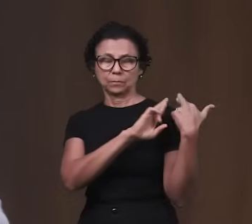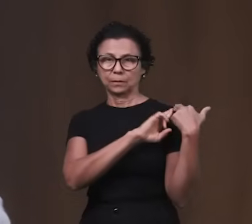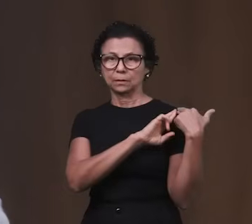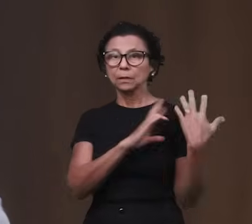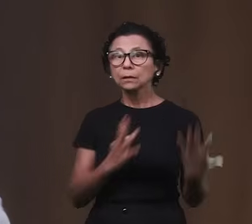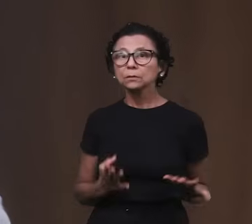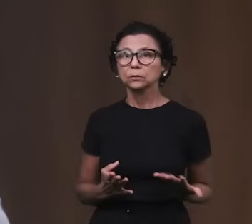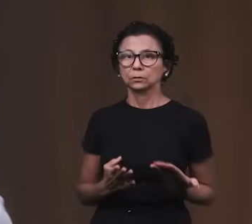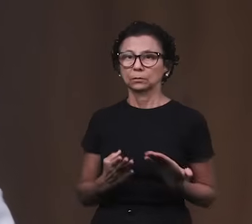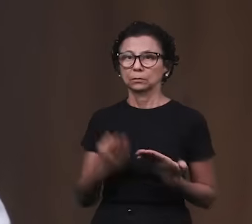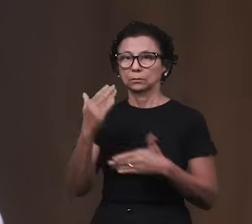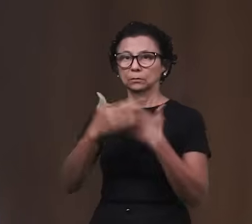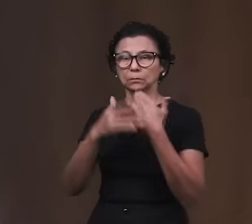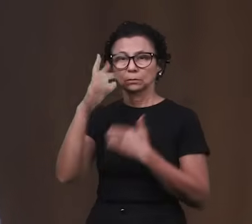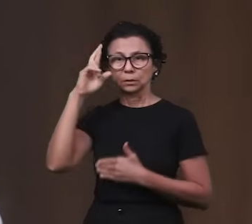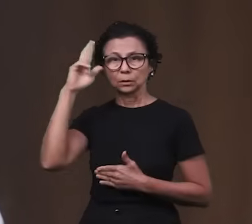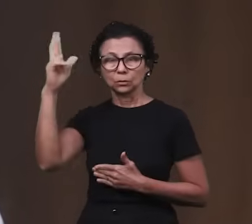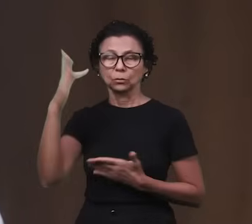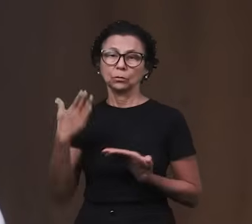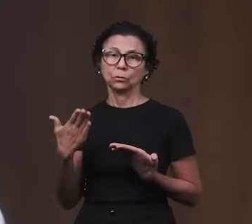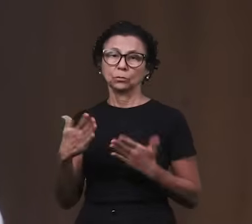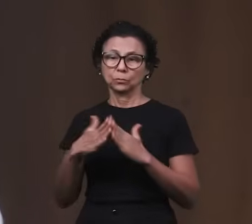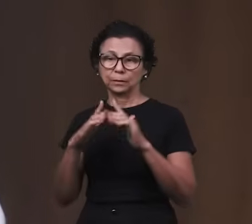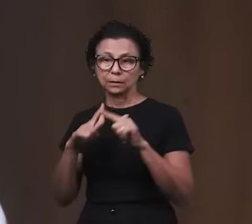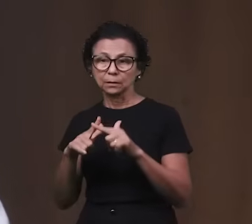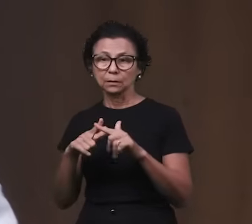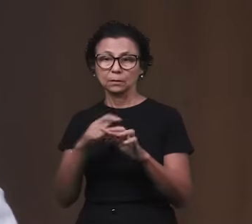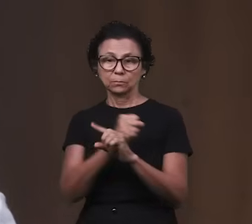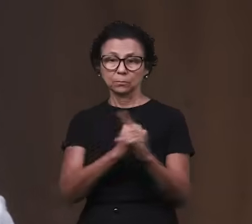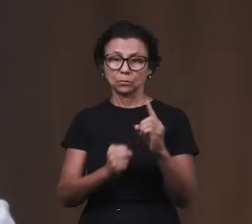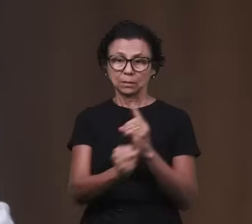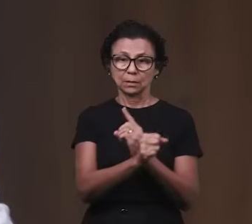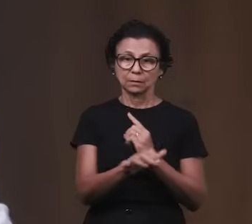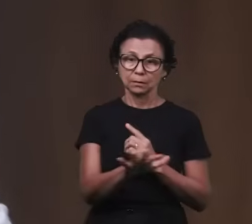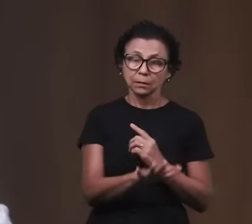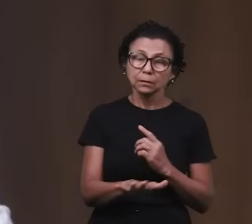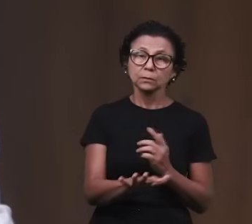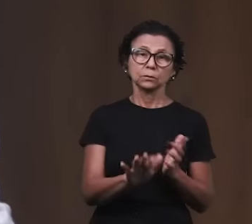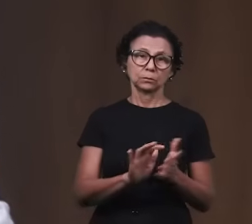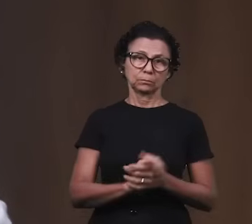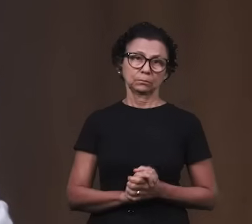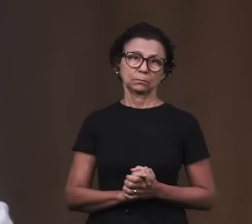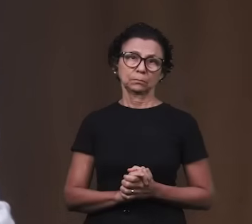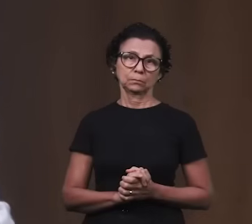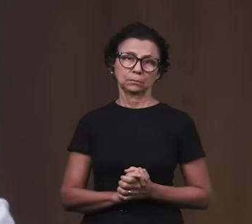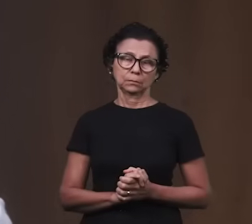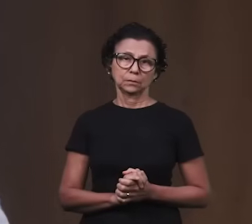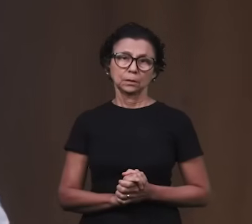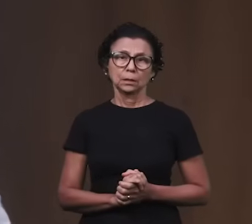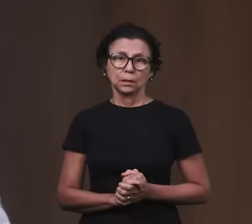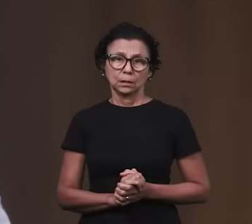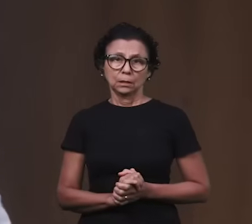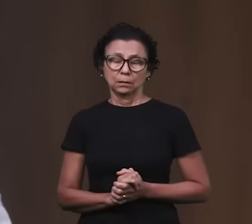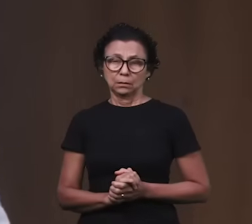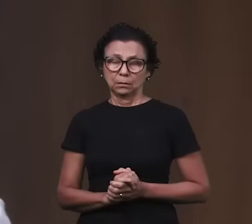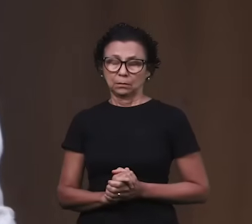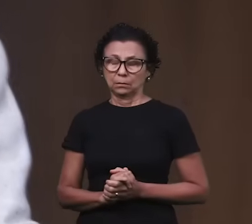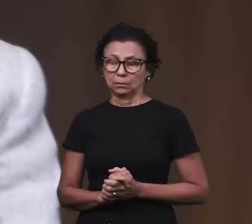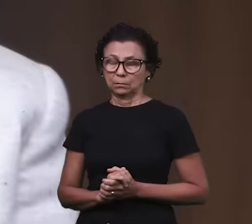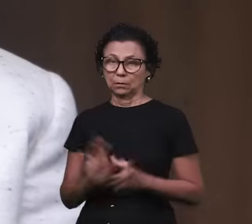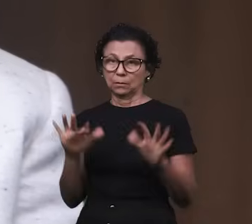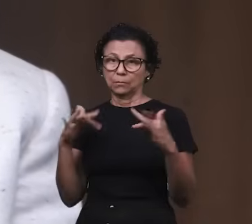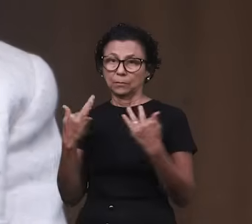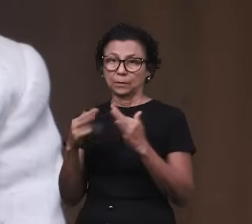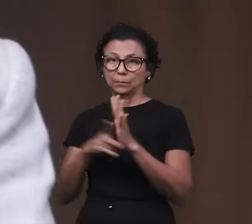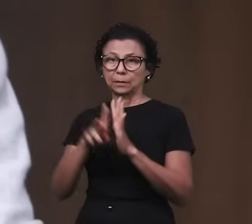igreja, diante de uma sociedade. Vem nós somos diferentes. Enquanto o mundo está desabando, nós estamos